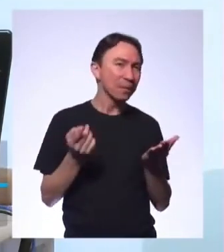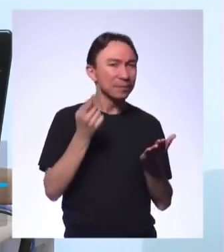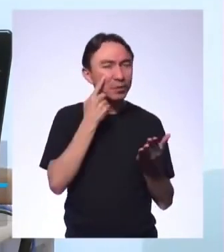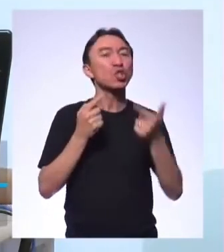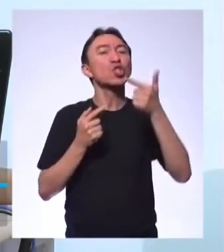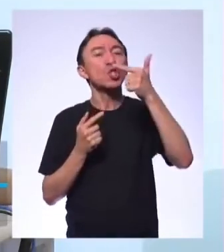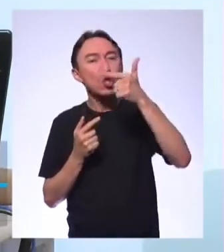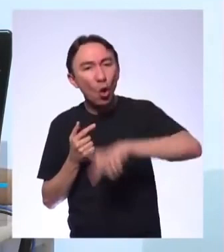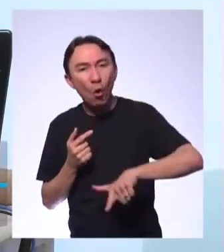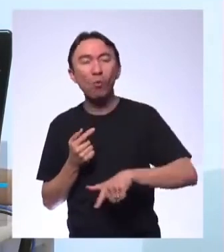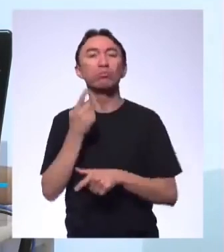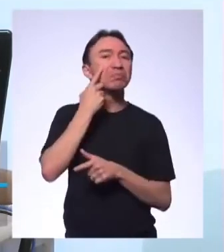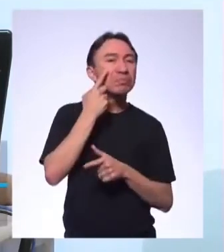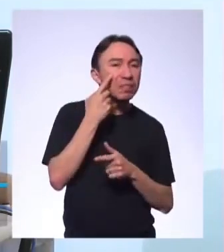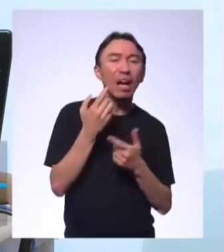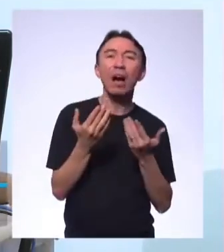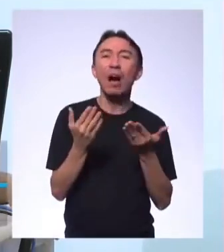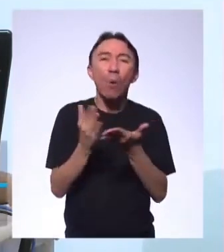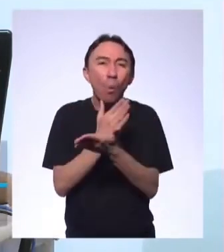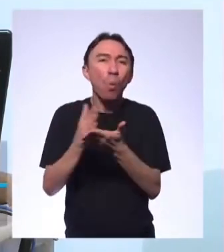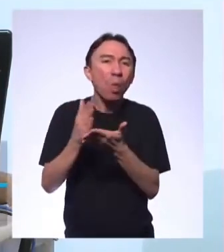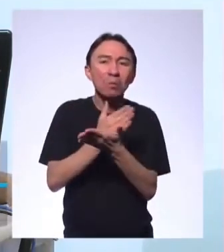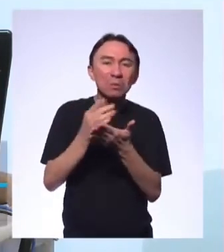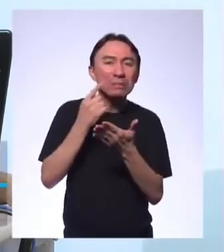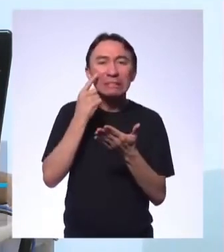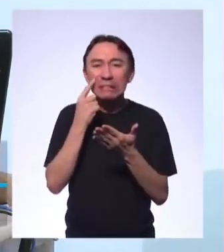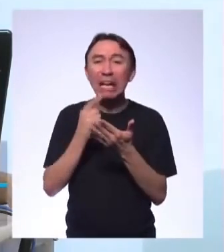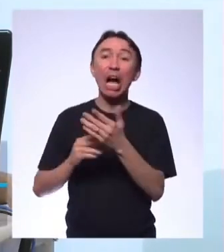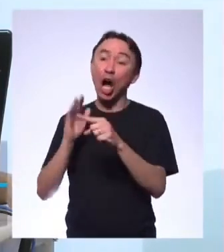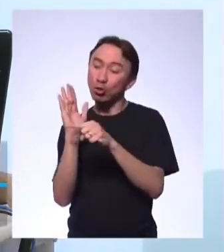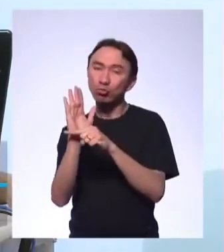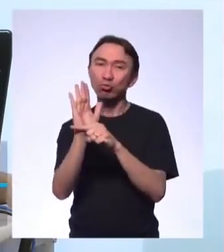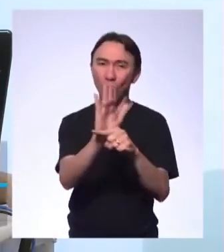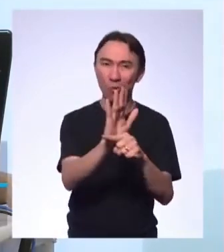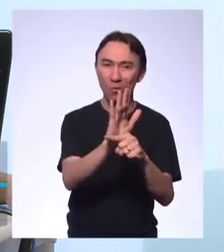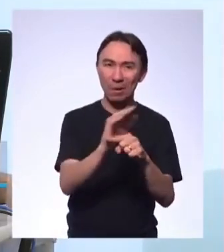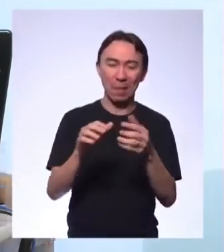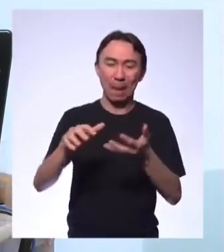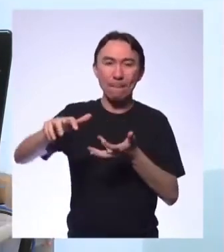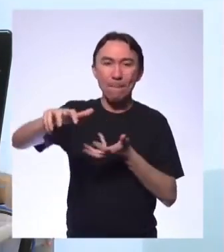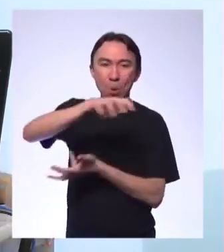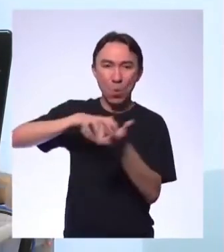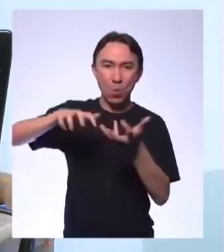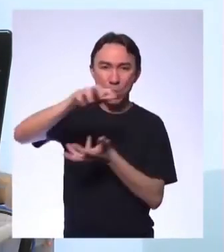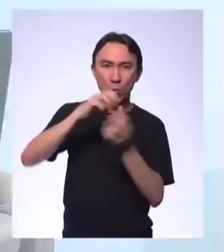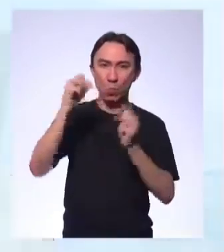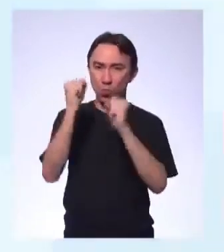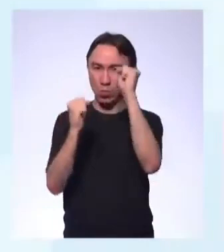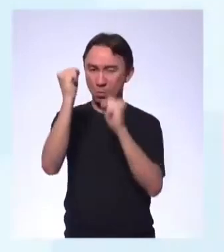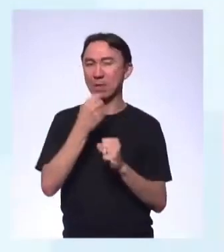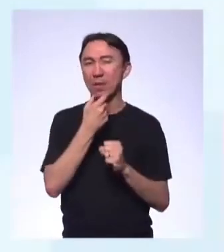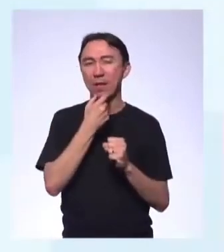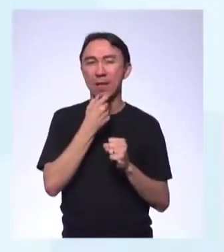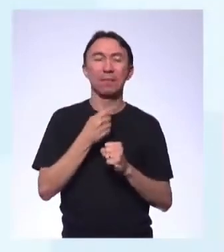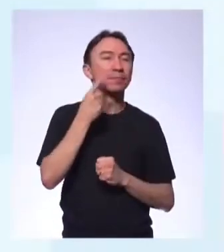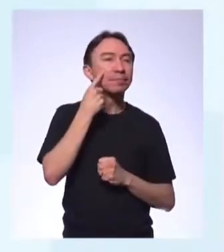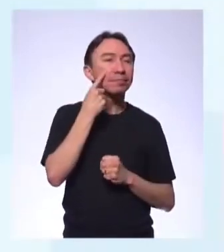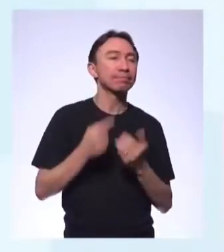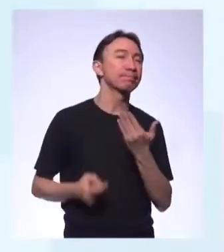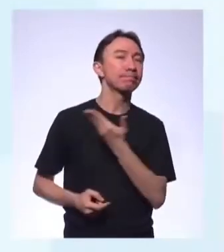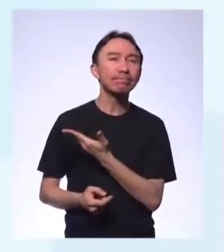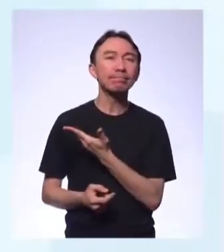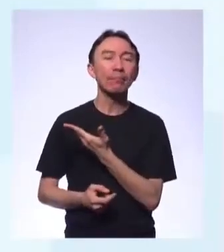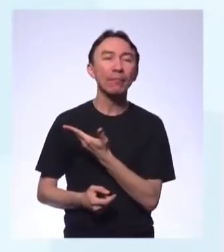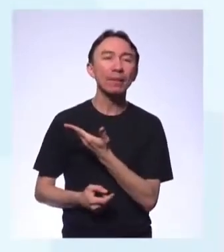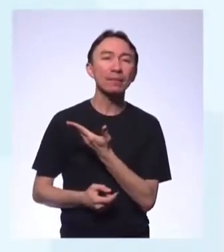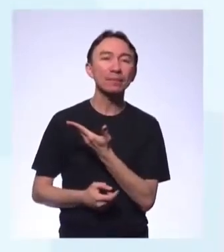culminaram, que contribuíram para a Revolução Industrial na Inglaterra. Então, vamos acompanhar aí na nossa tela. Então, olha só, por que